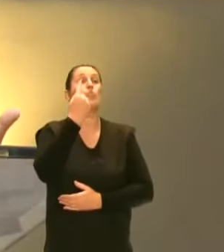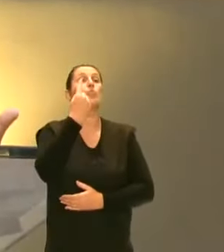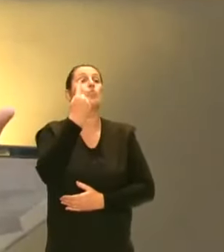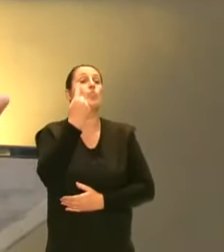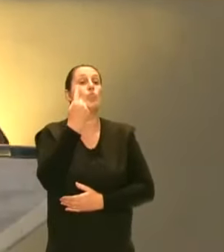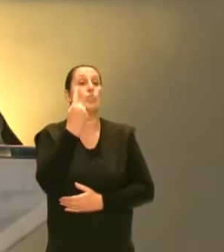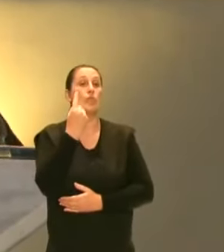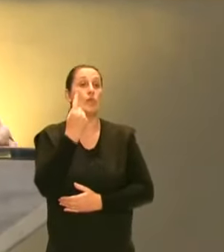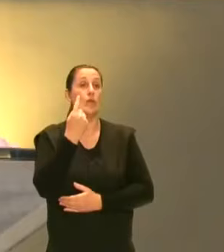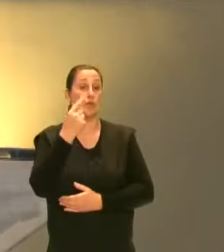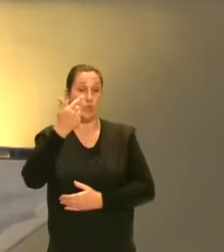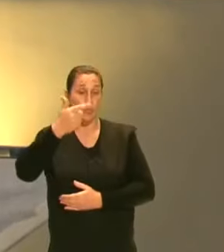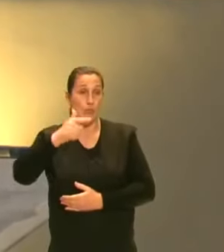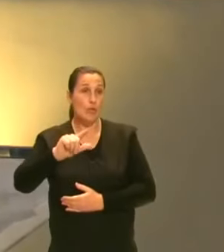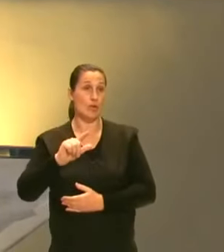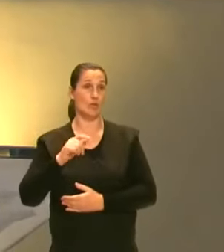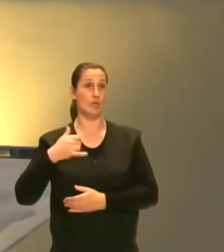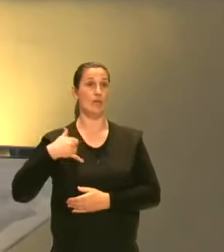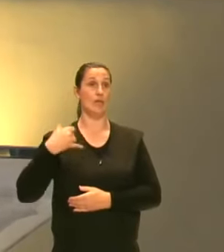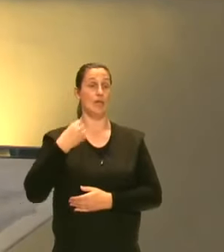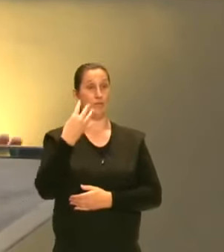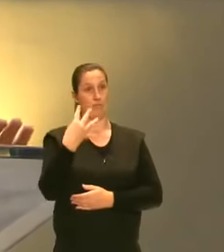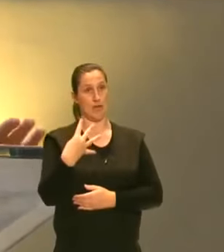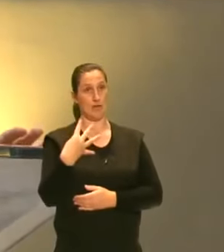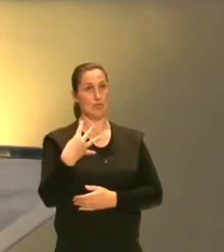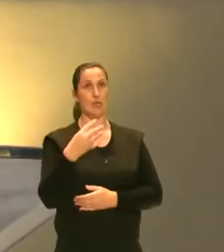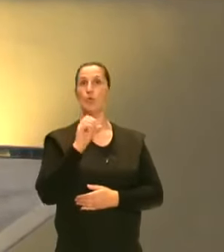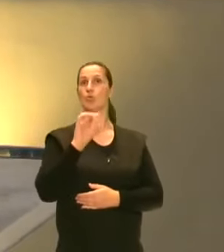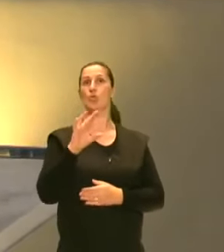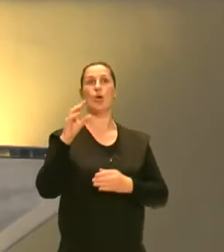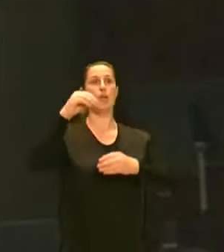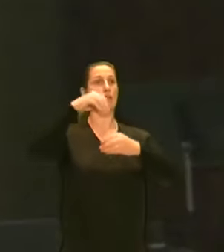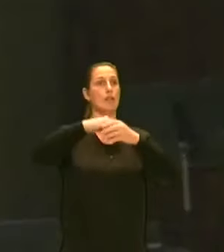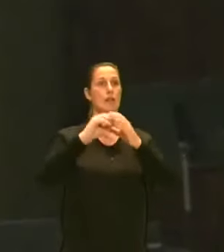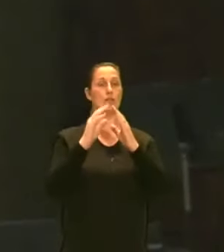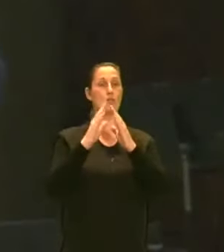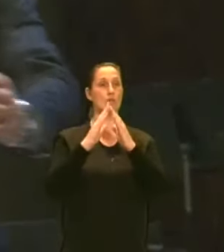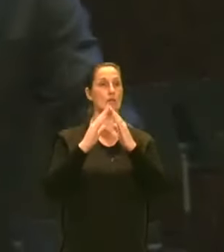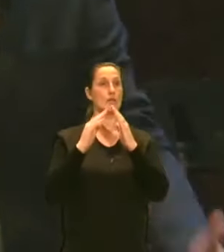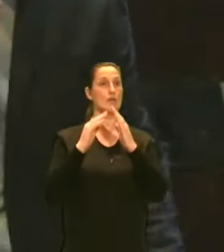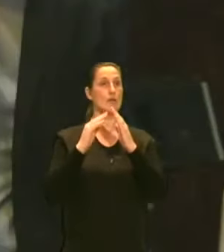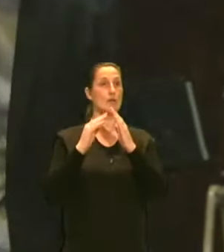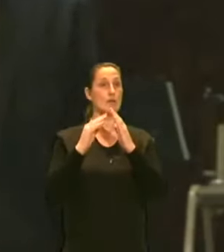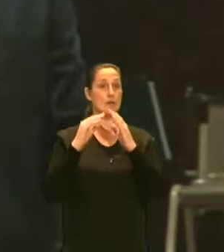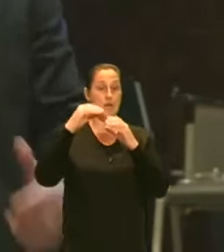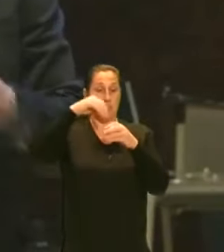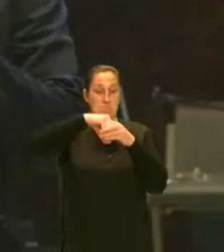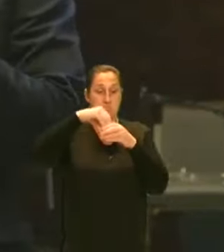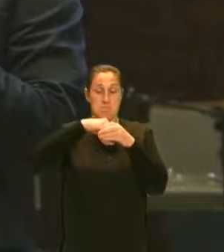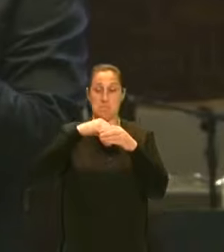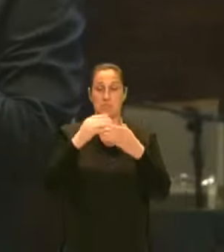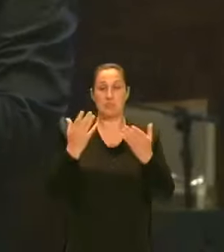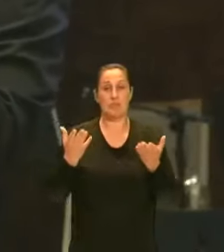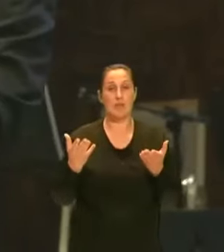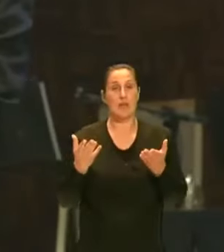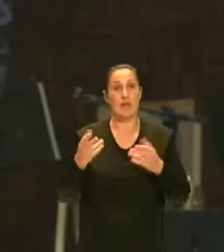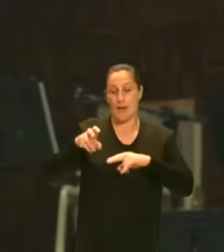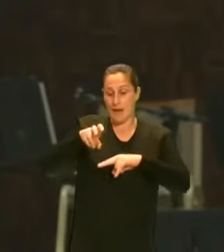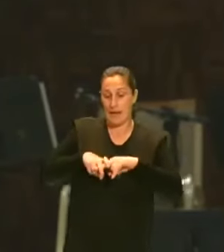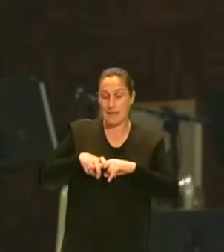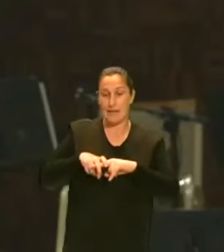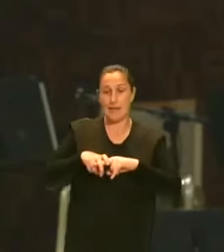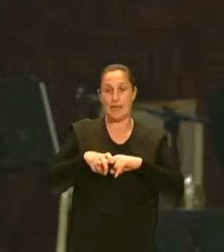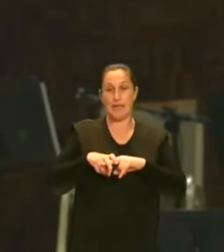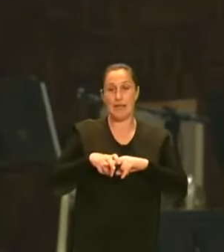e o outro de 3, 4. Você imagina o que era isso? Era uma cadeira, de repente a gente estava